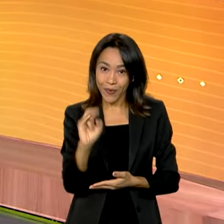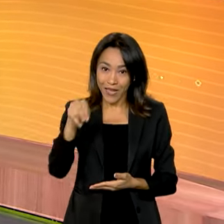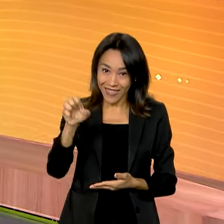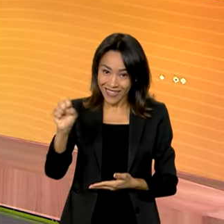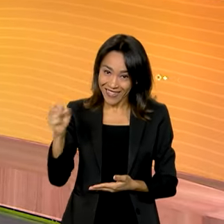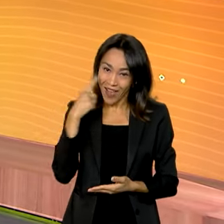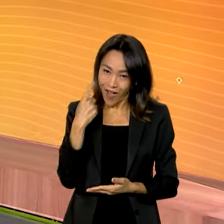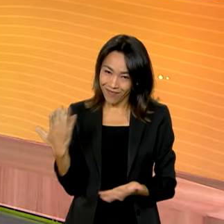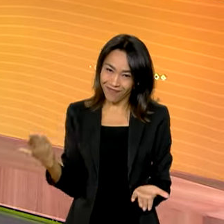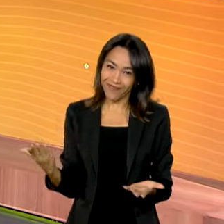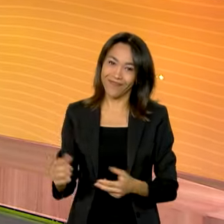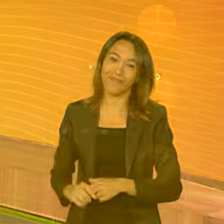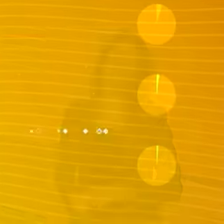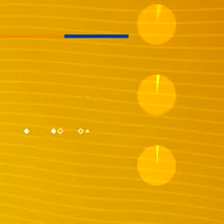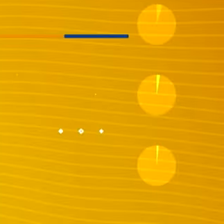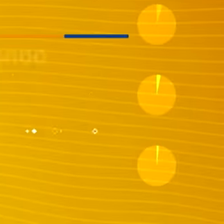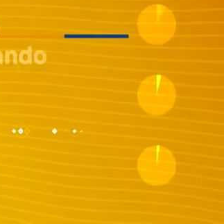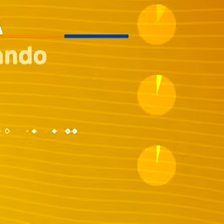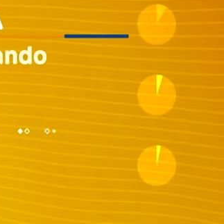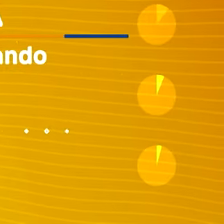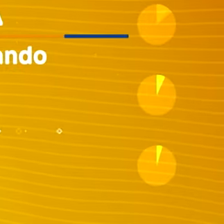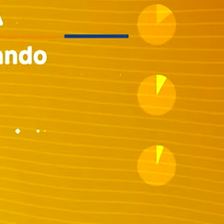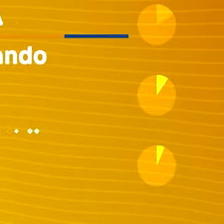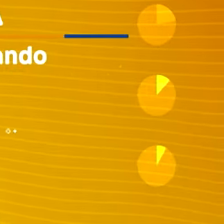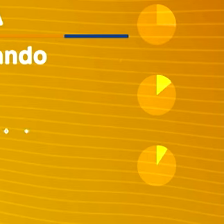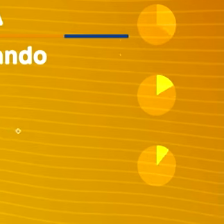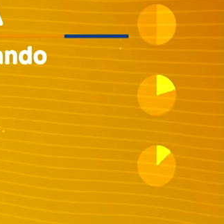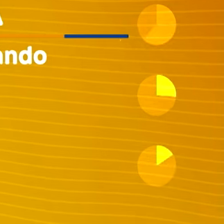gente volta em instantes.